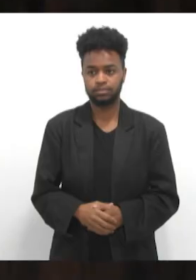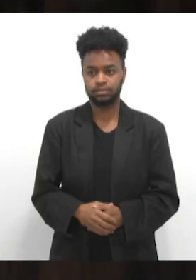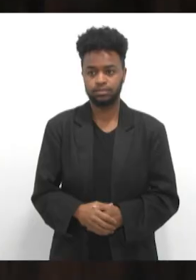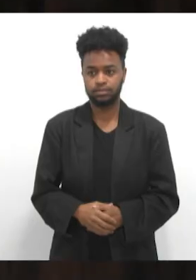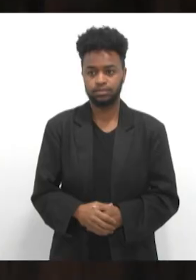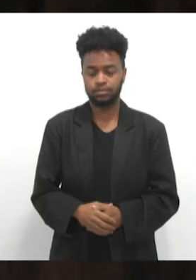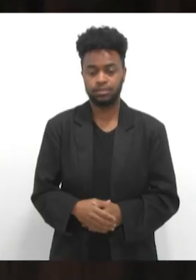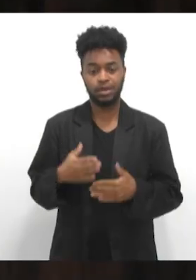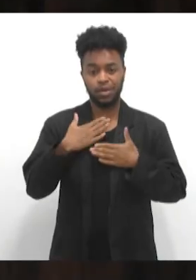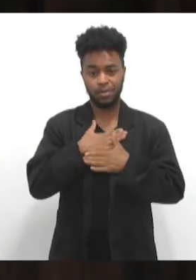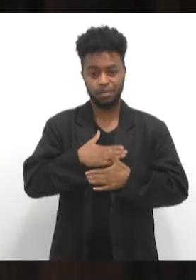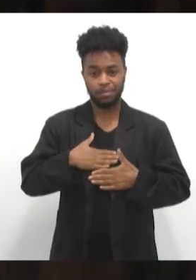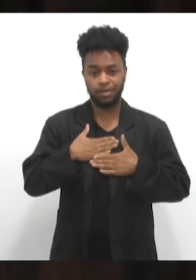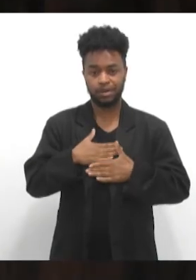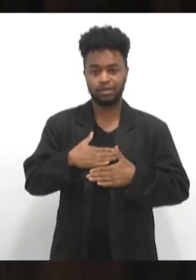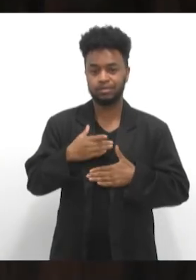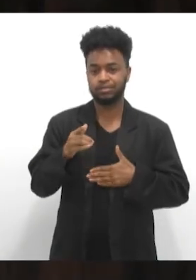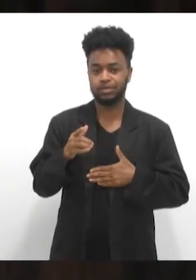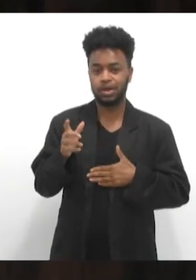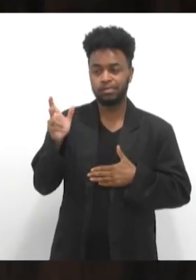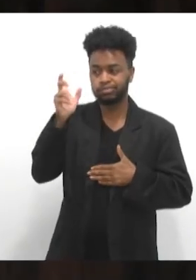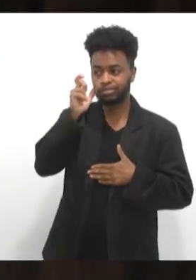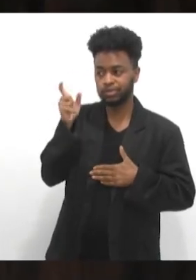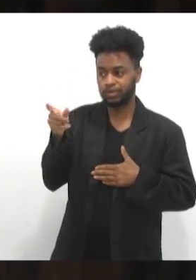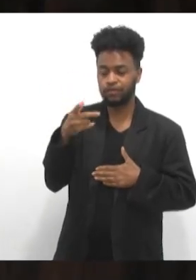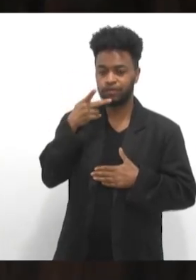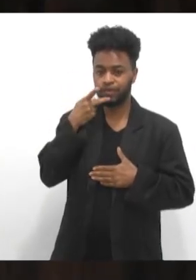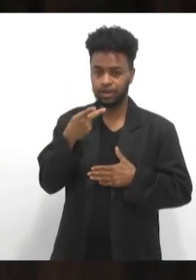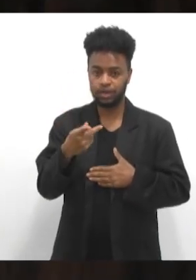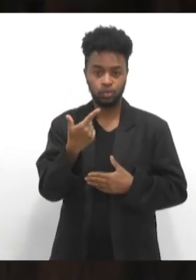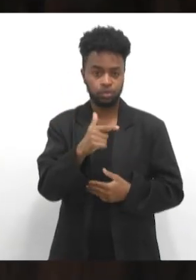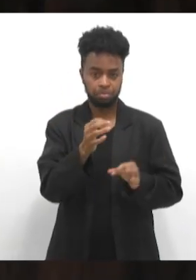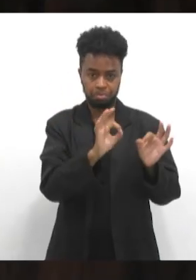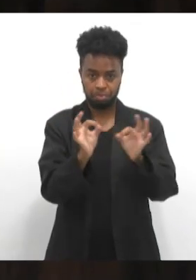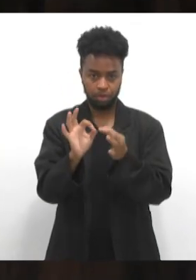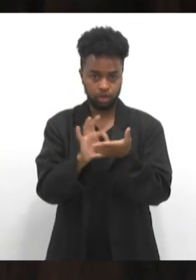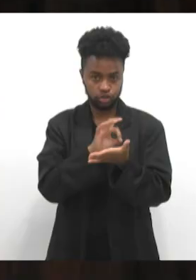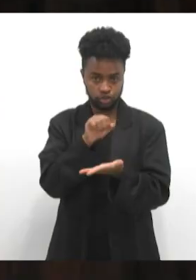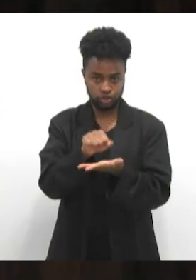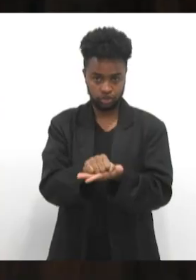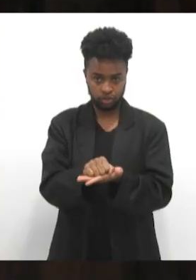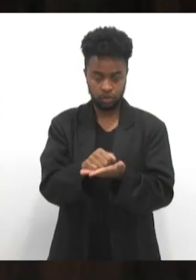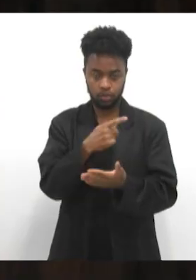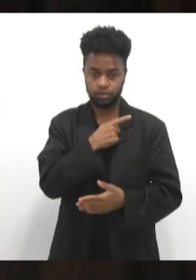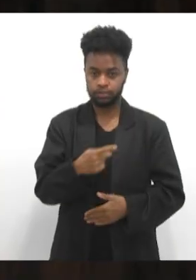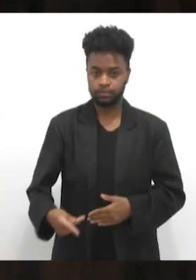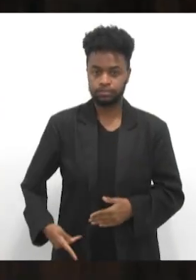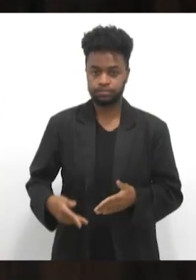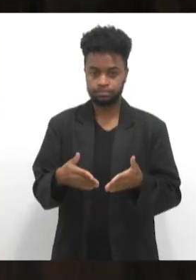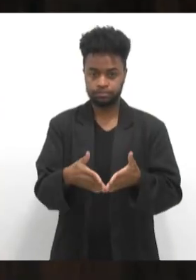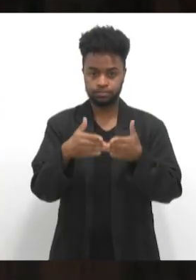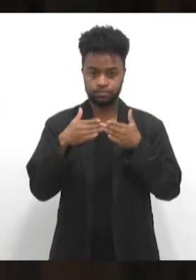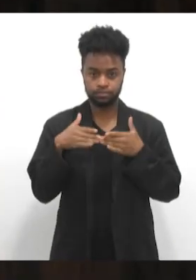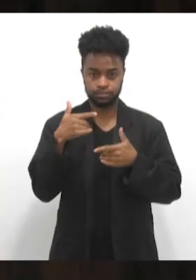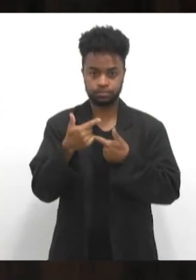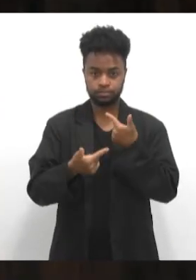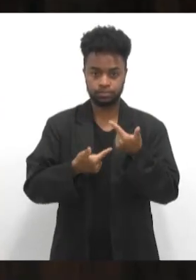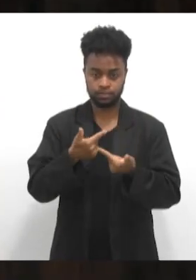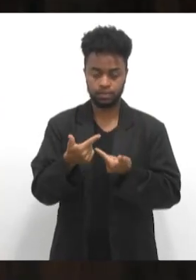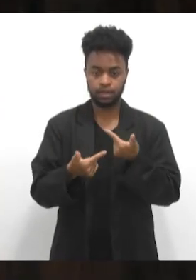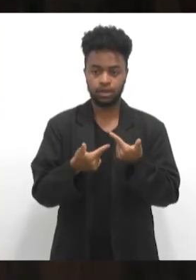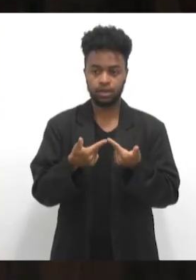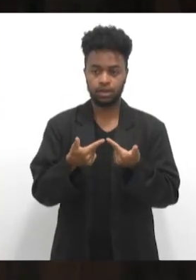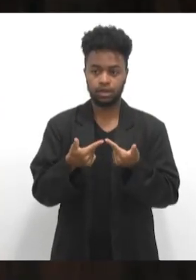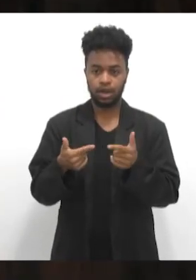É um prazer ouvir você falar, Luiz Paulo. Não havendo mais orador inscrito, a presidência suspende a sessão